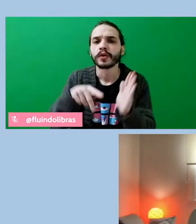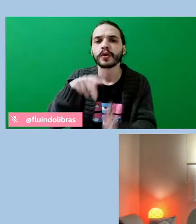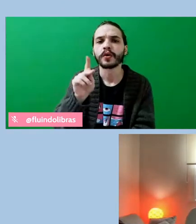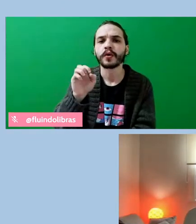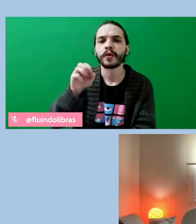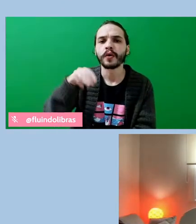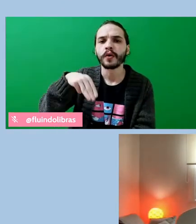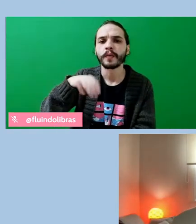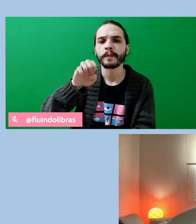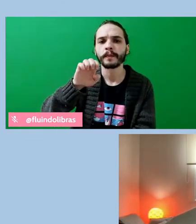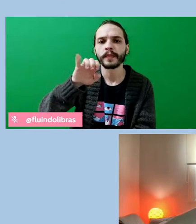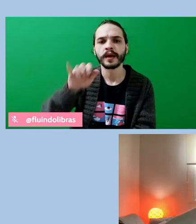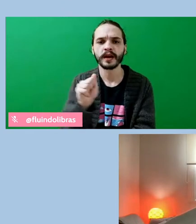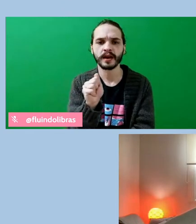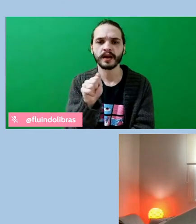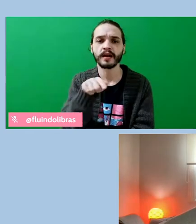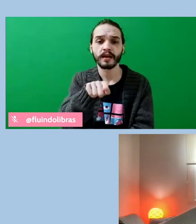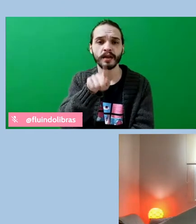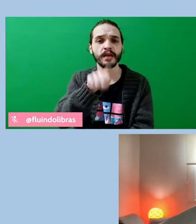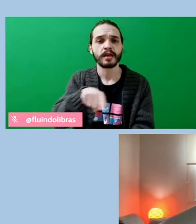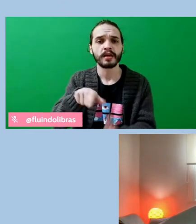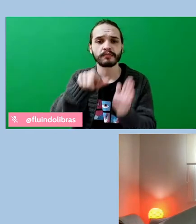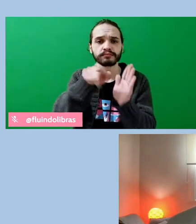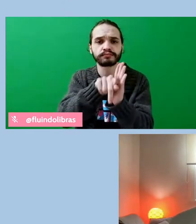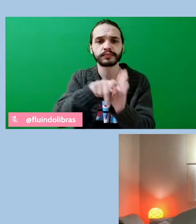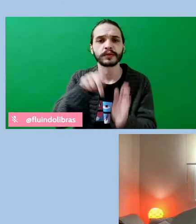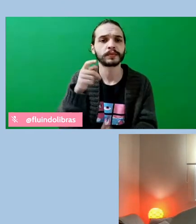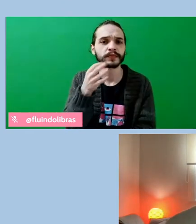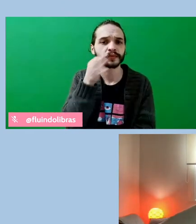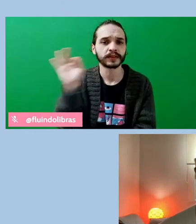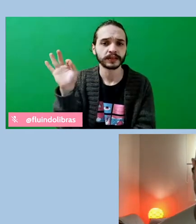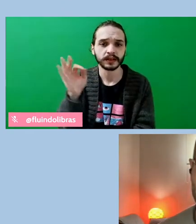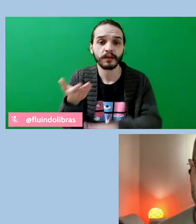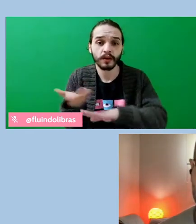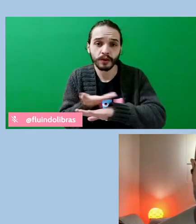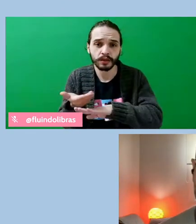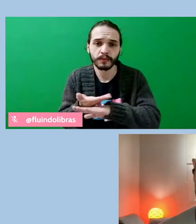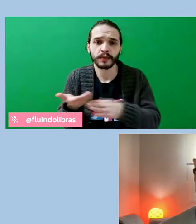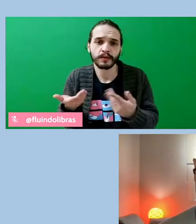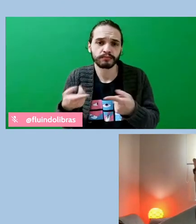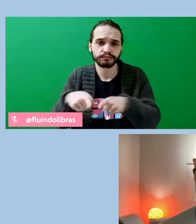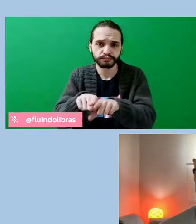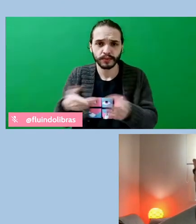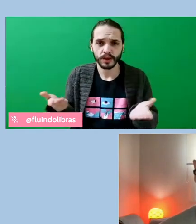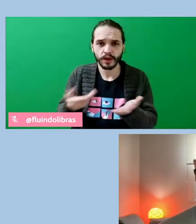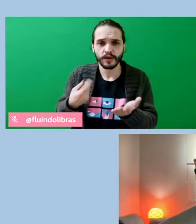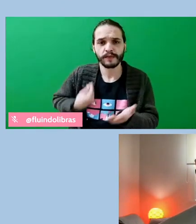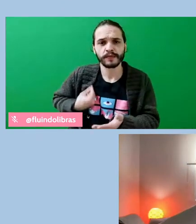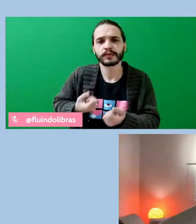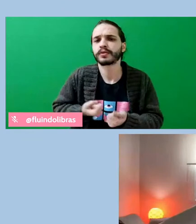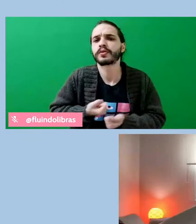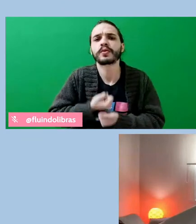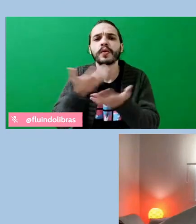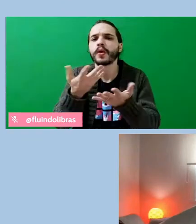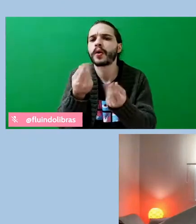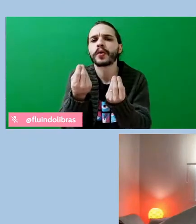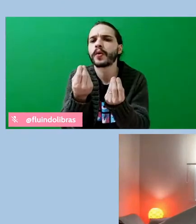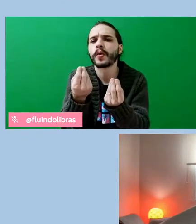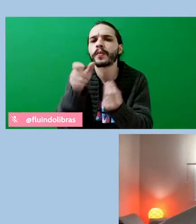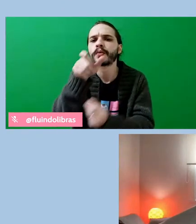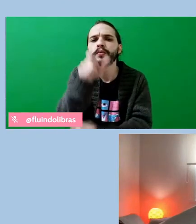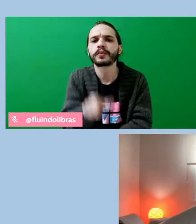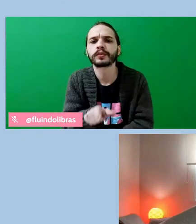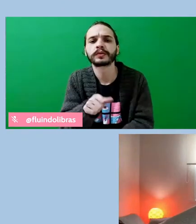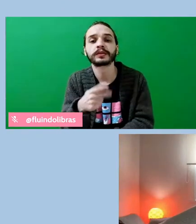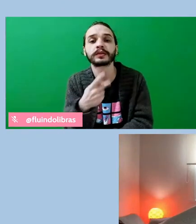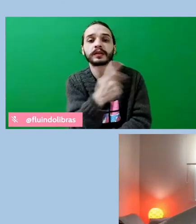é francês, ele é um dramaturgo contemporâneo. Contar um pouquinho para a gente quem é esse o Pommerat e como o texto